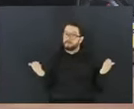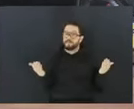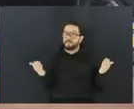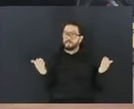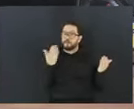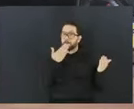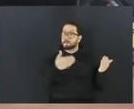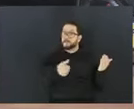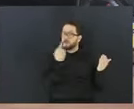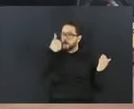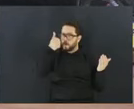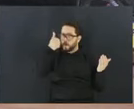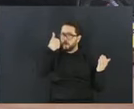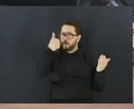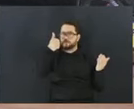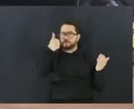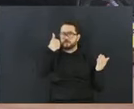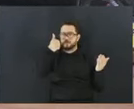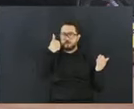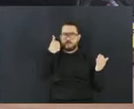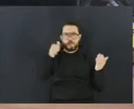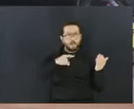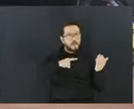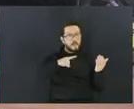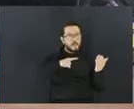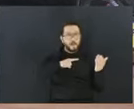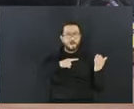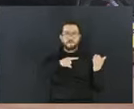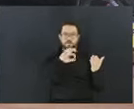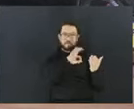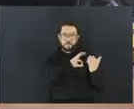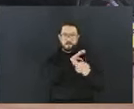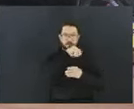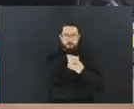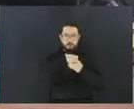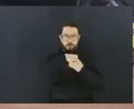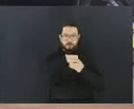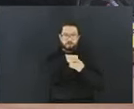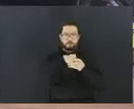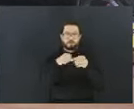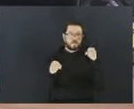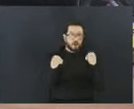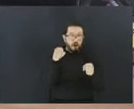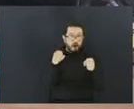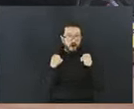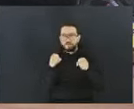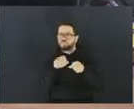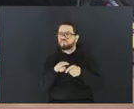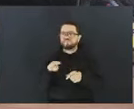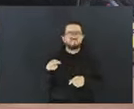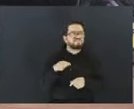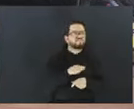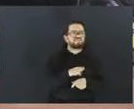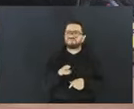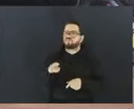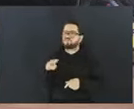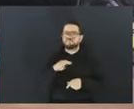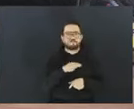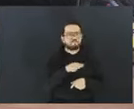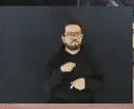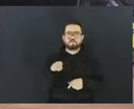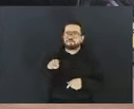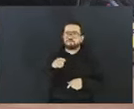Militar. Nós temos os policiais nas viaturas, aplicados de forma estratégica em pontos base, viaturas paradas em alguns pontos, para que as